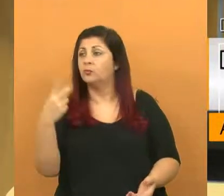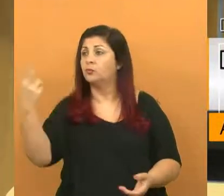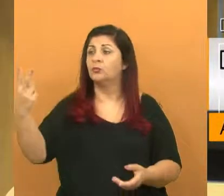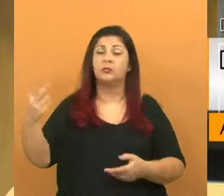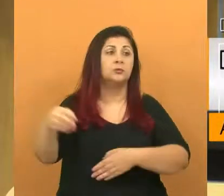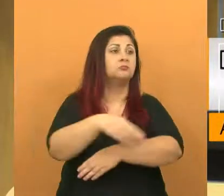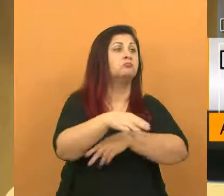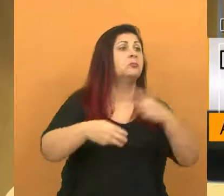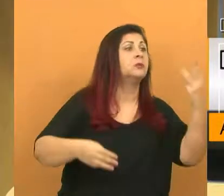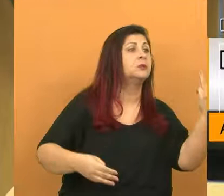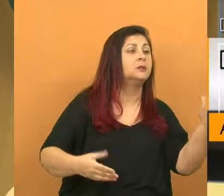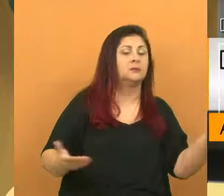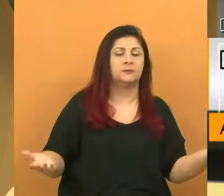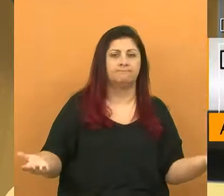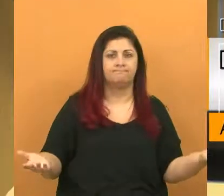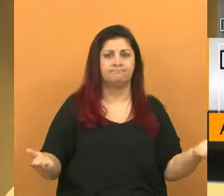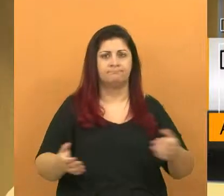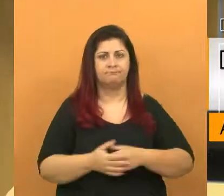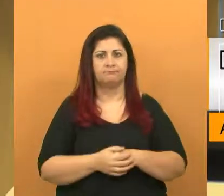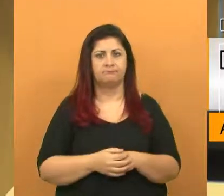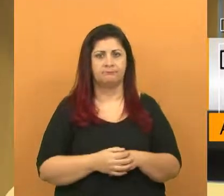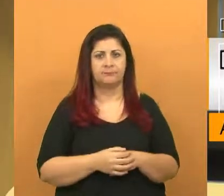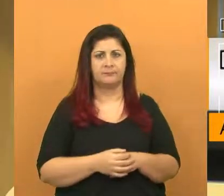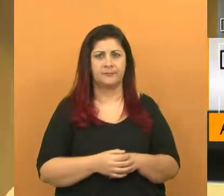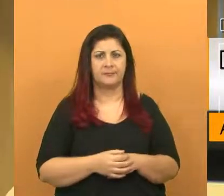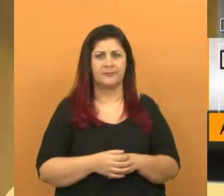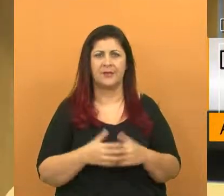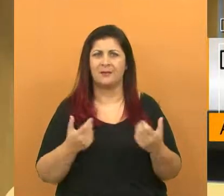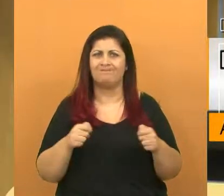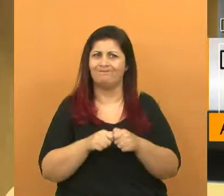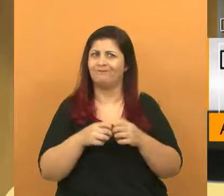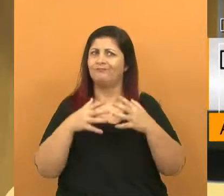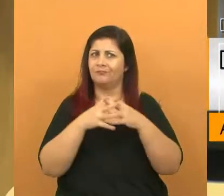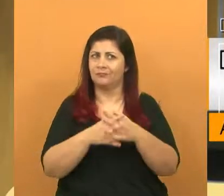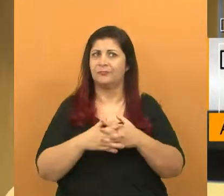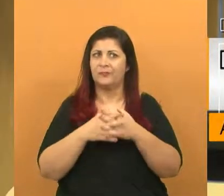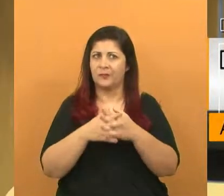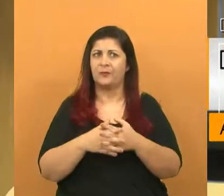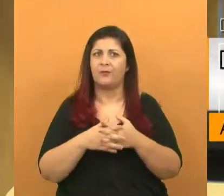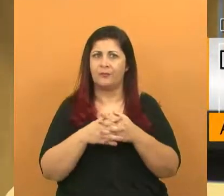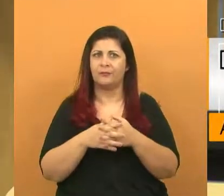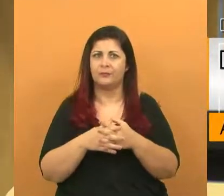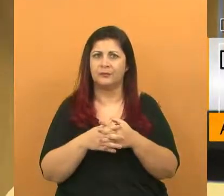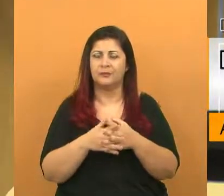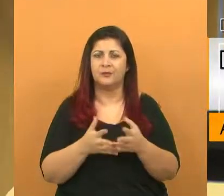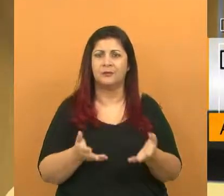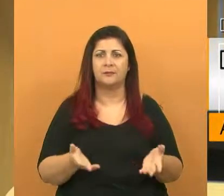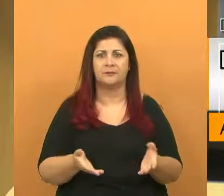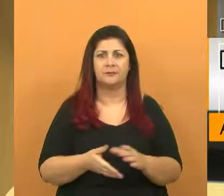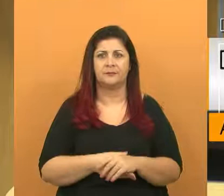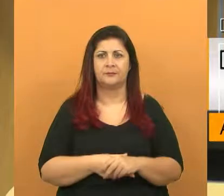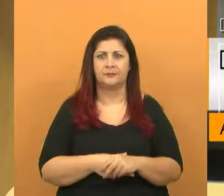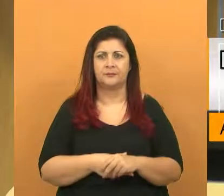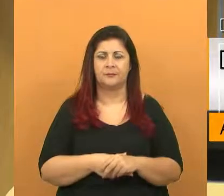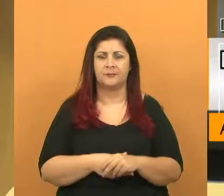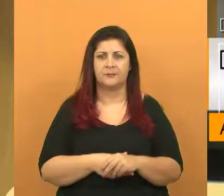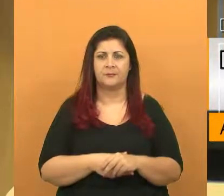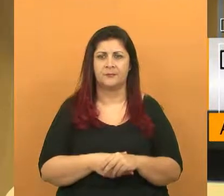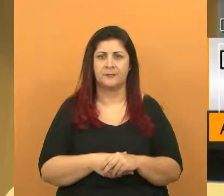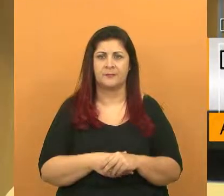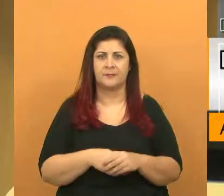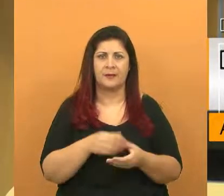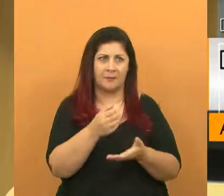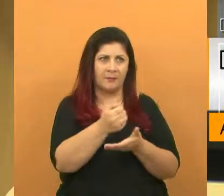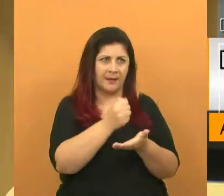3 o a4 e isso acaba criando aí uma confusão na distribuição das correspondências né às vezes acaba chegando em